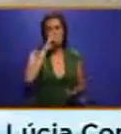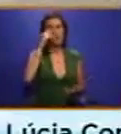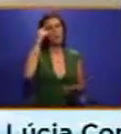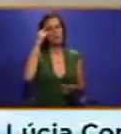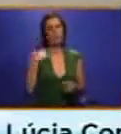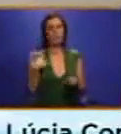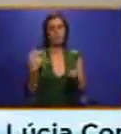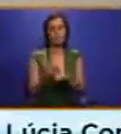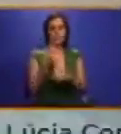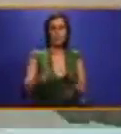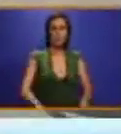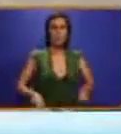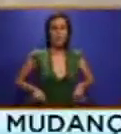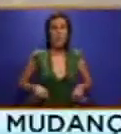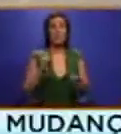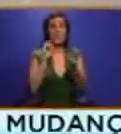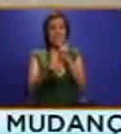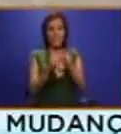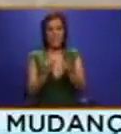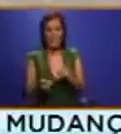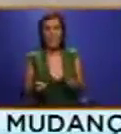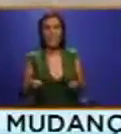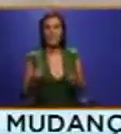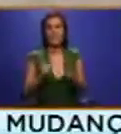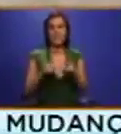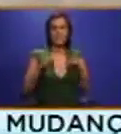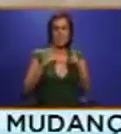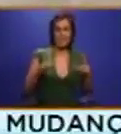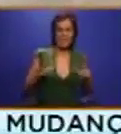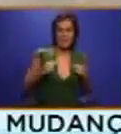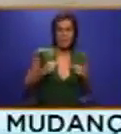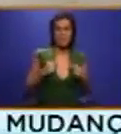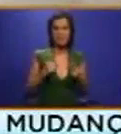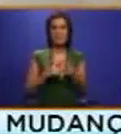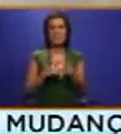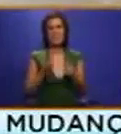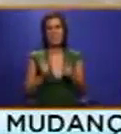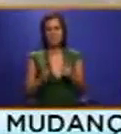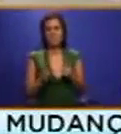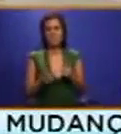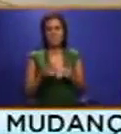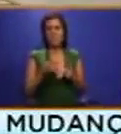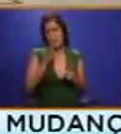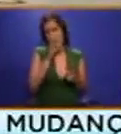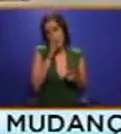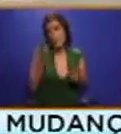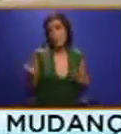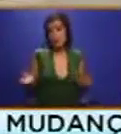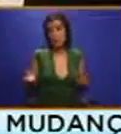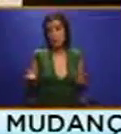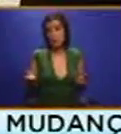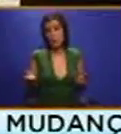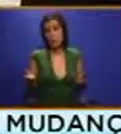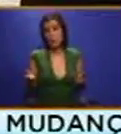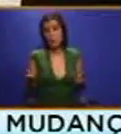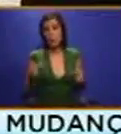vim comprar umas calças de ganga e umas camisas como já estava a ser habitual